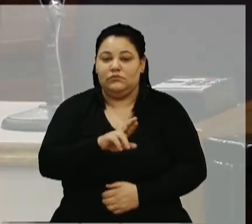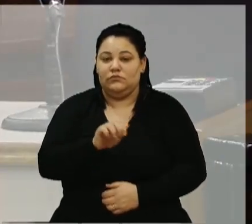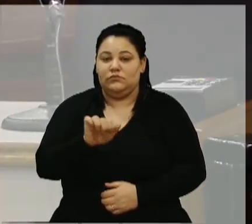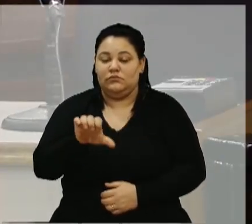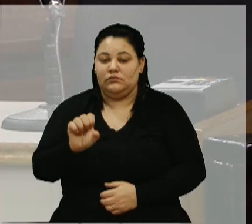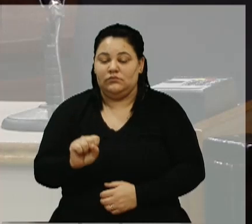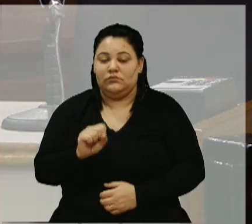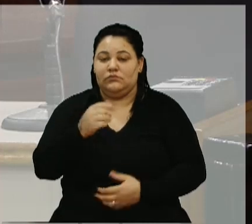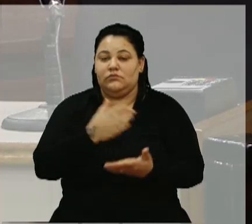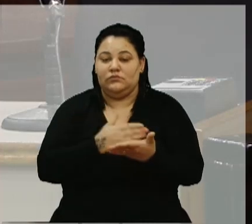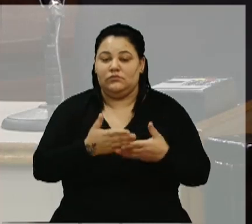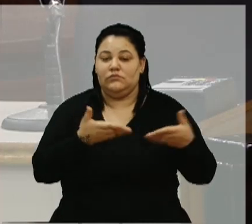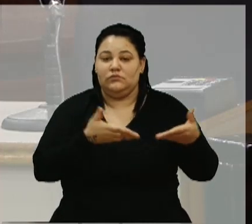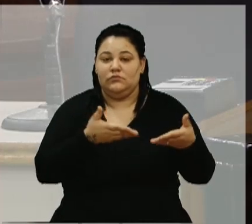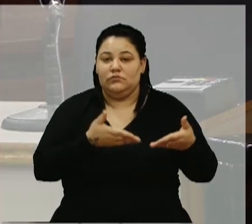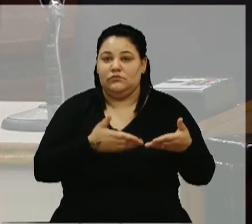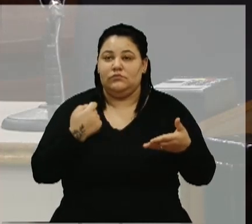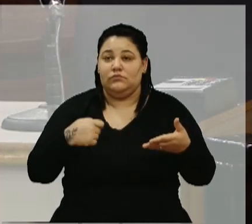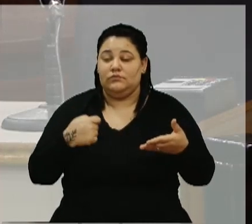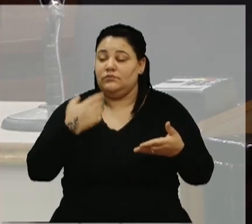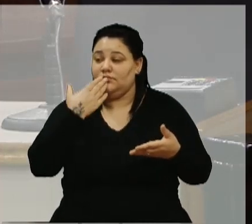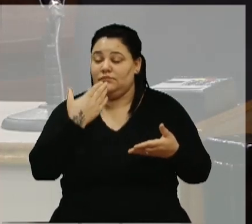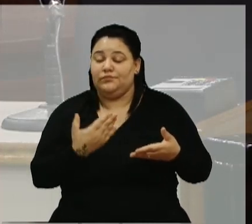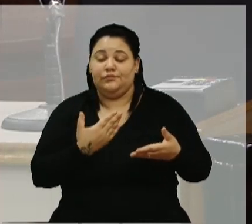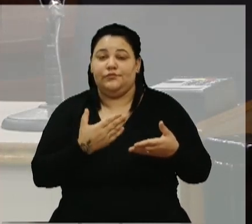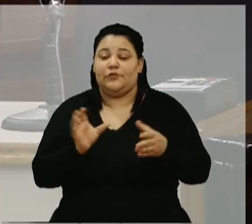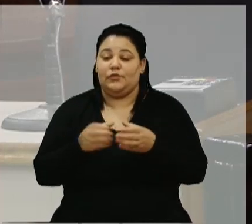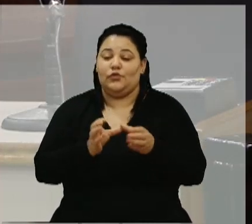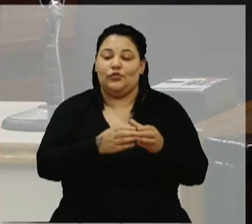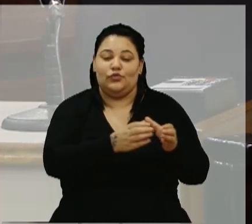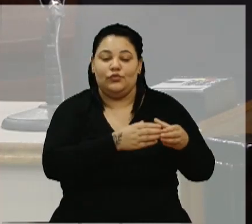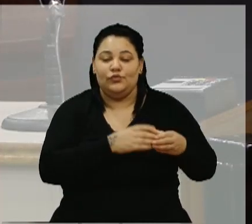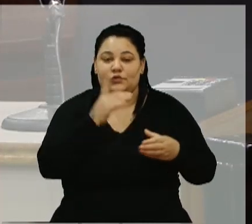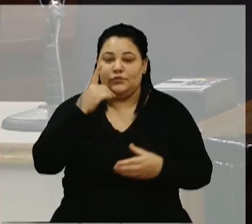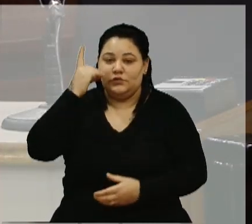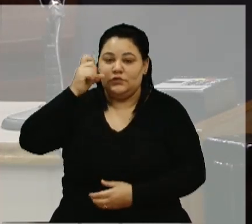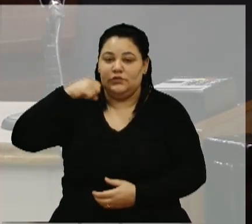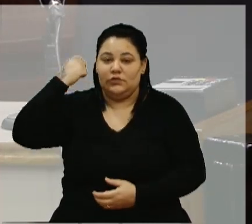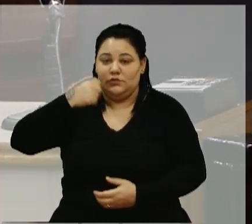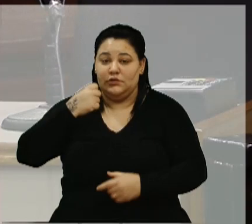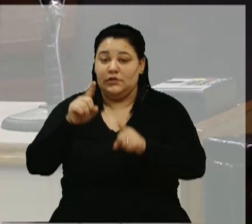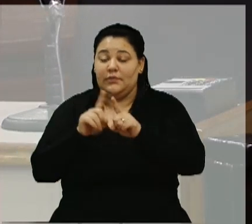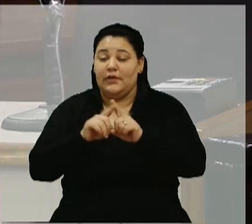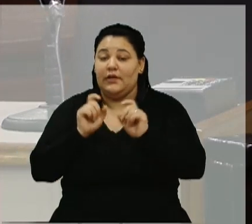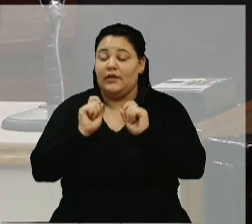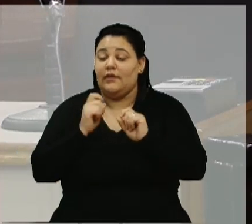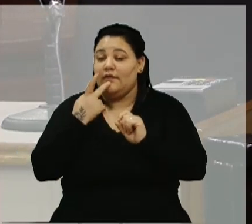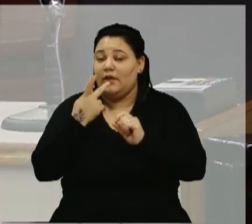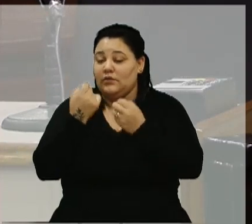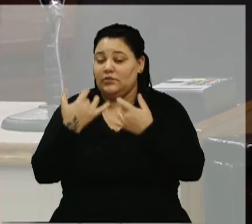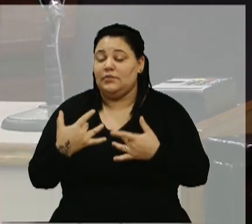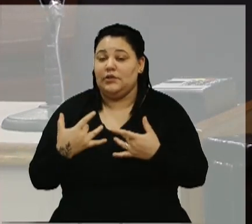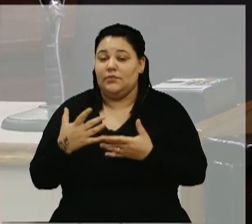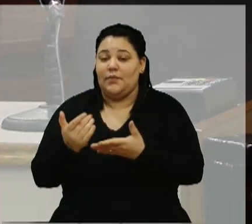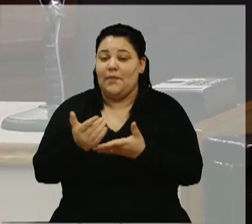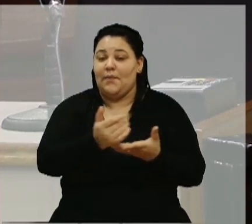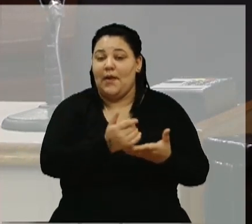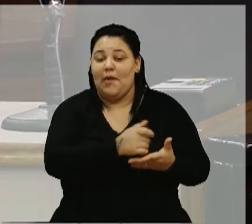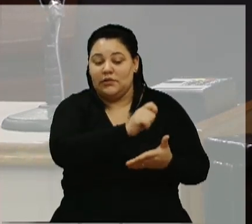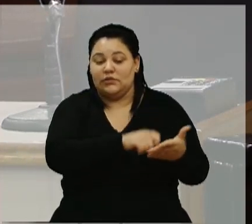Congresso Nacional uma necessária movimentação de deputados federais e senadores, os quais articulam e coletam assinaturas